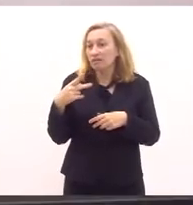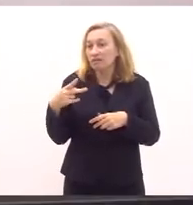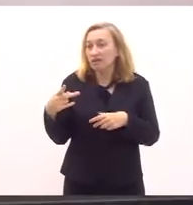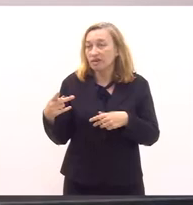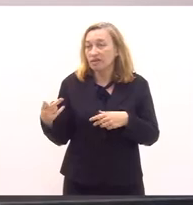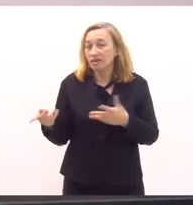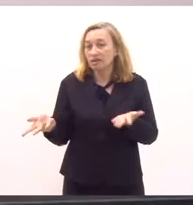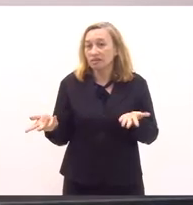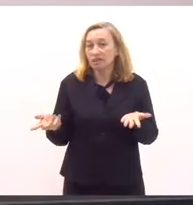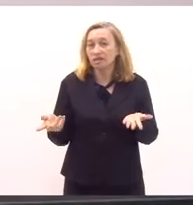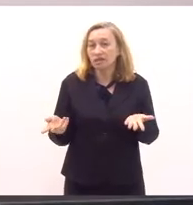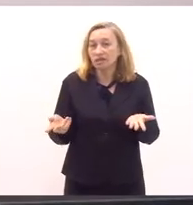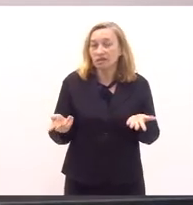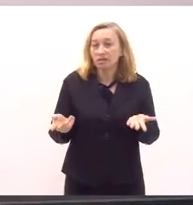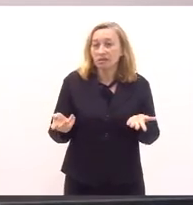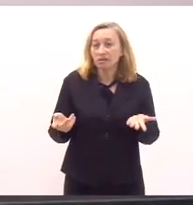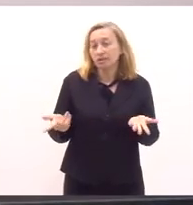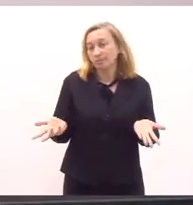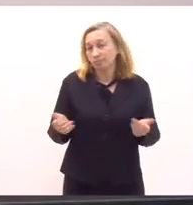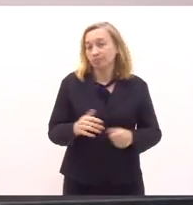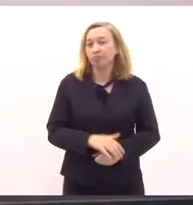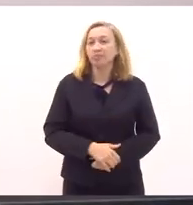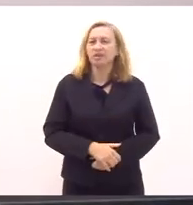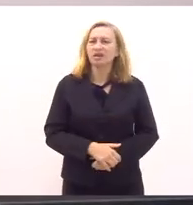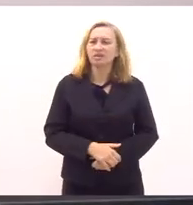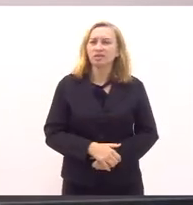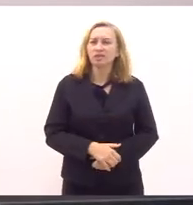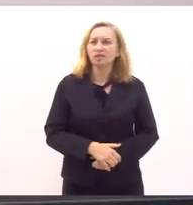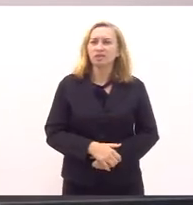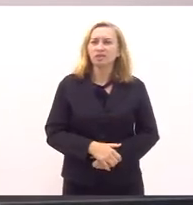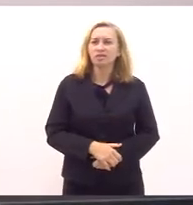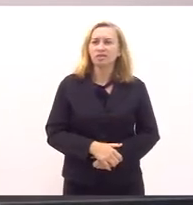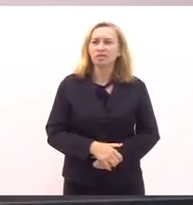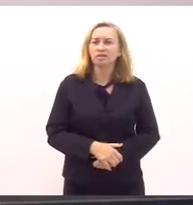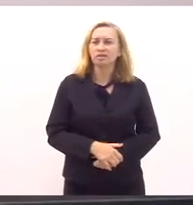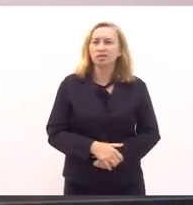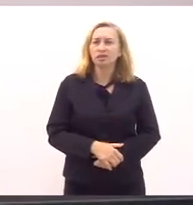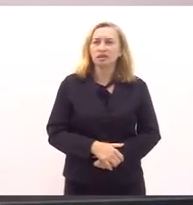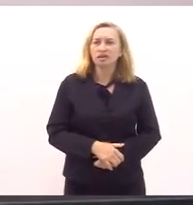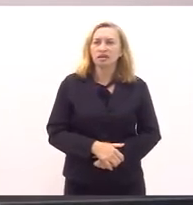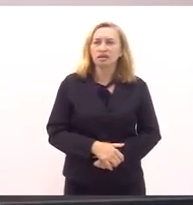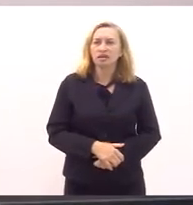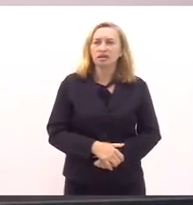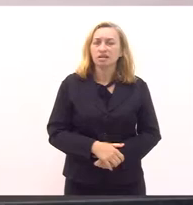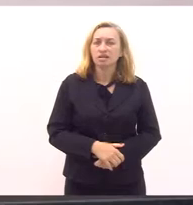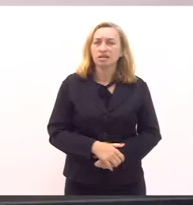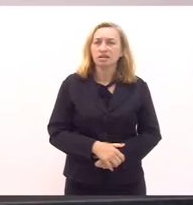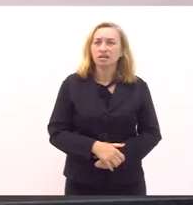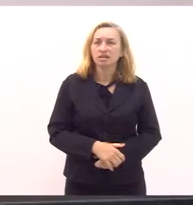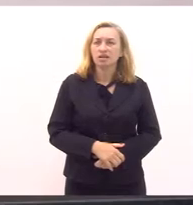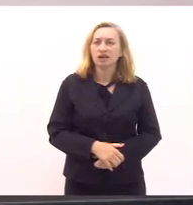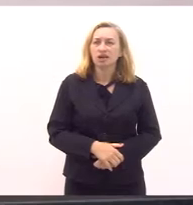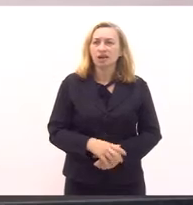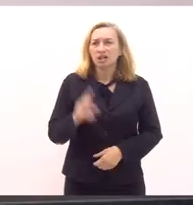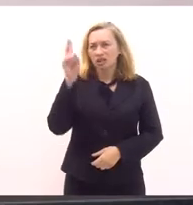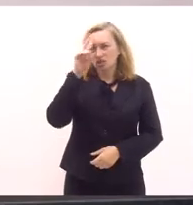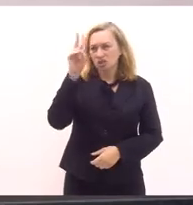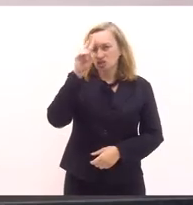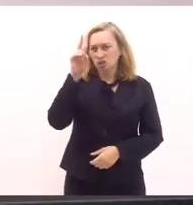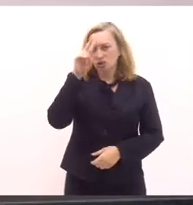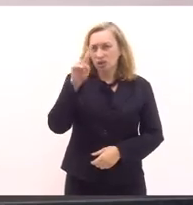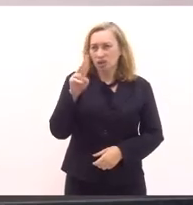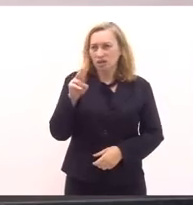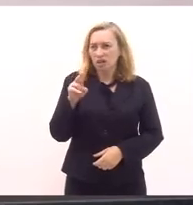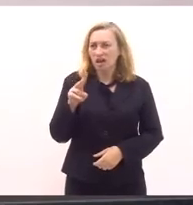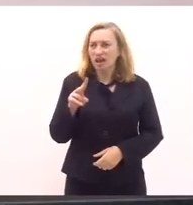falava isso quando ficava para lá para cá, está conversa de cerca a Lourenço. Sabe? É aquela velha história. É tirar sardinha com